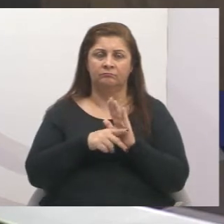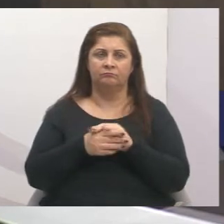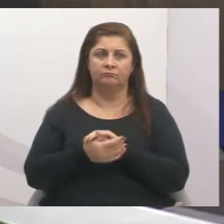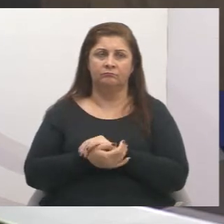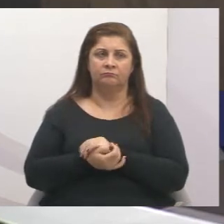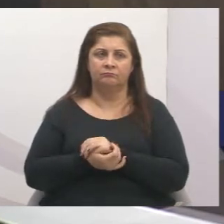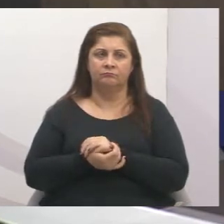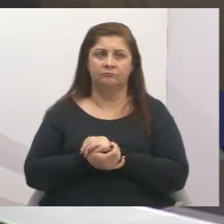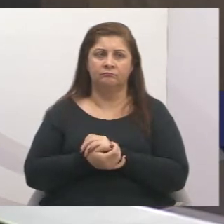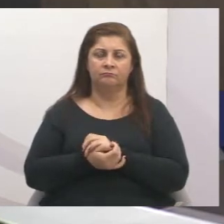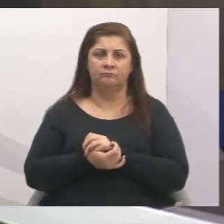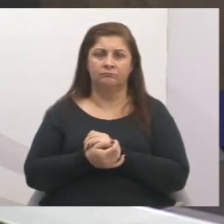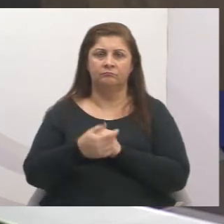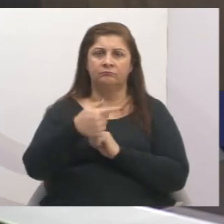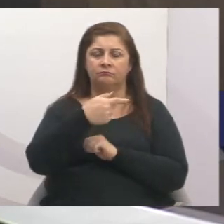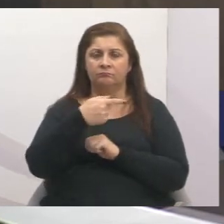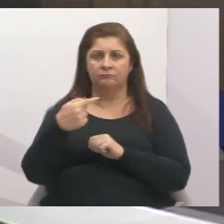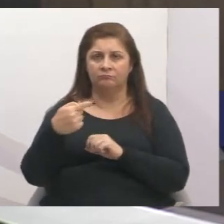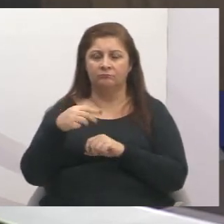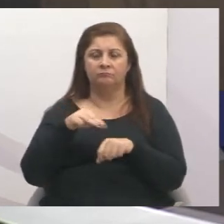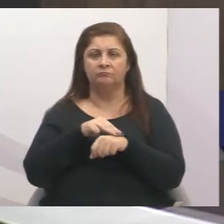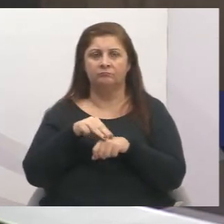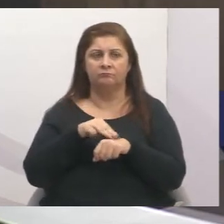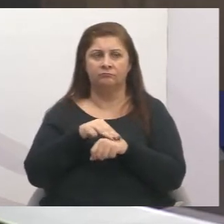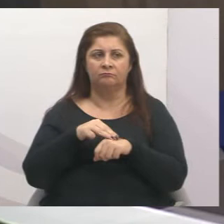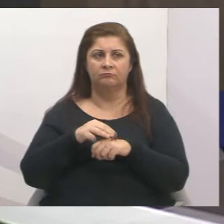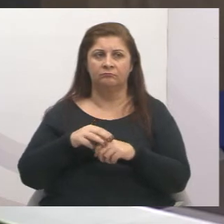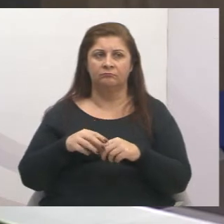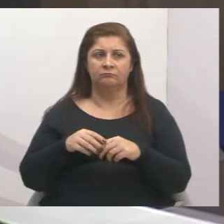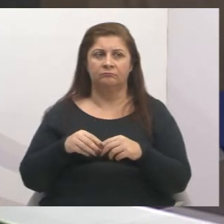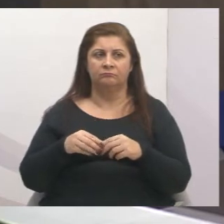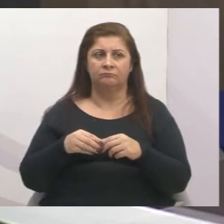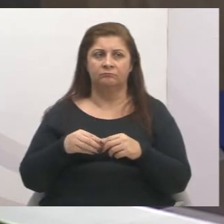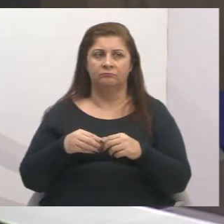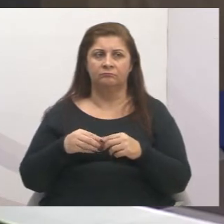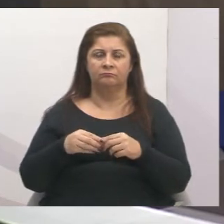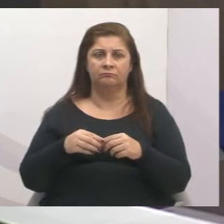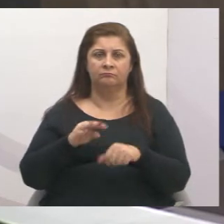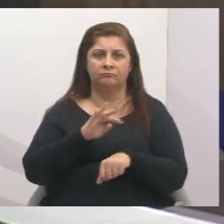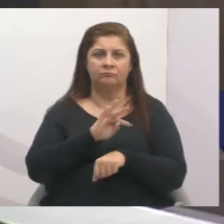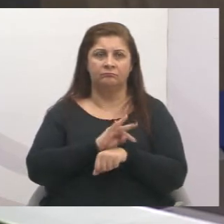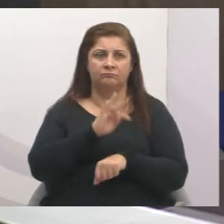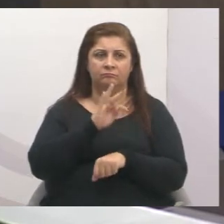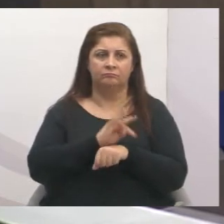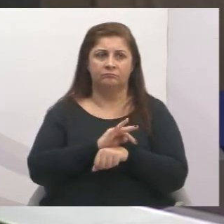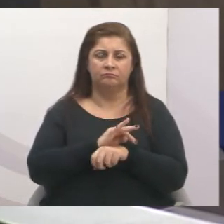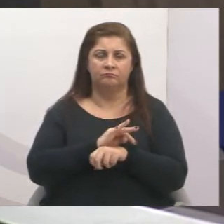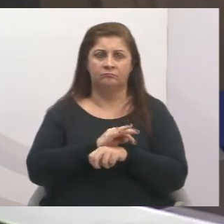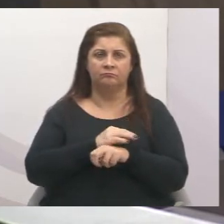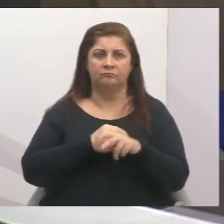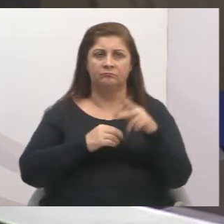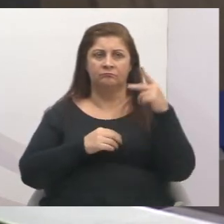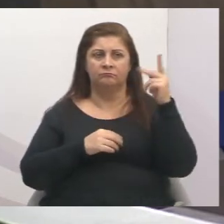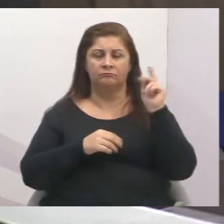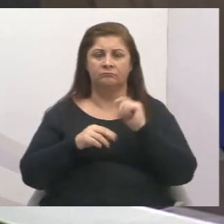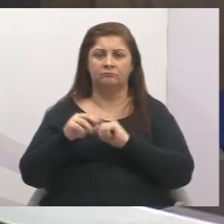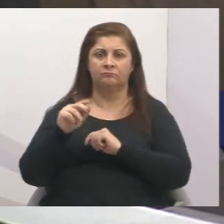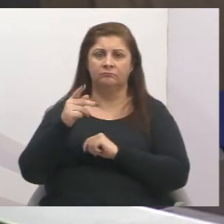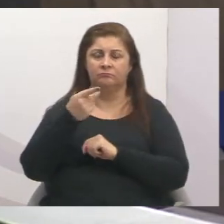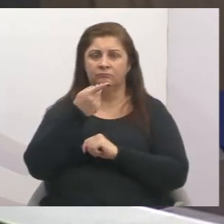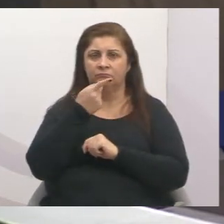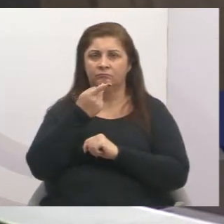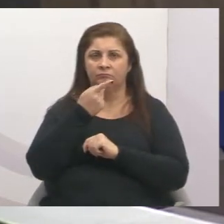tenho toda semana discutindo e conversando com aquele treinador que eu tenho aqui hoje em cima desse projeto chamado